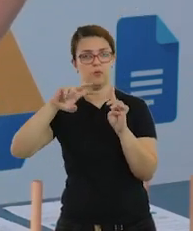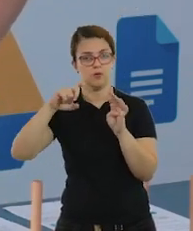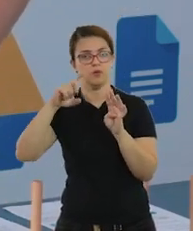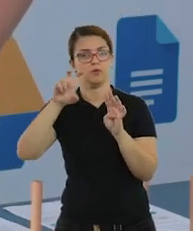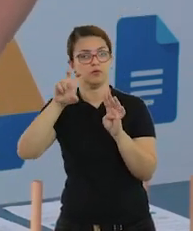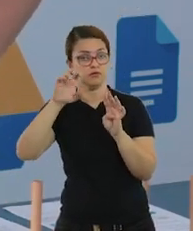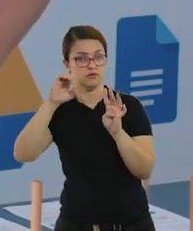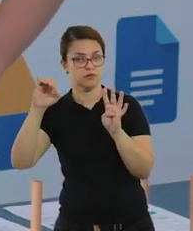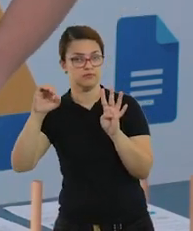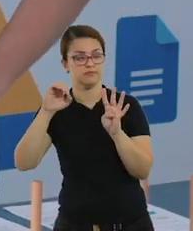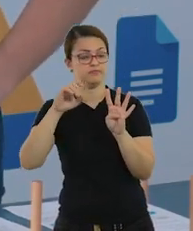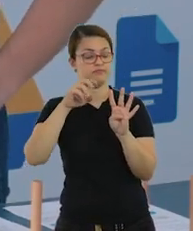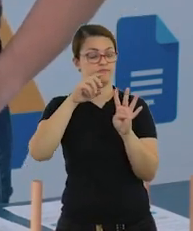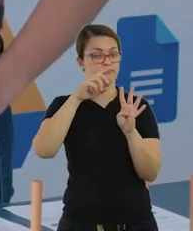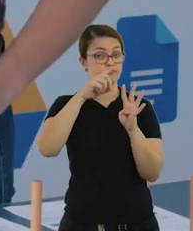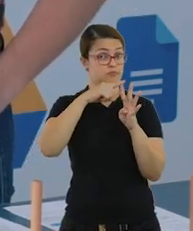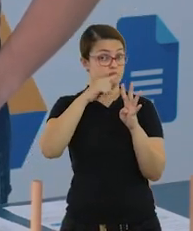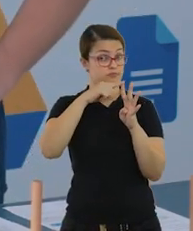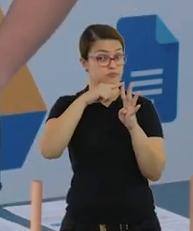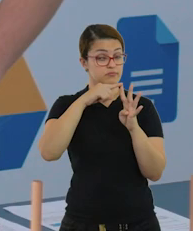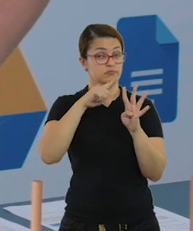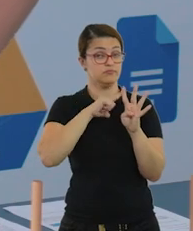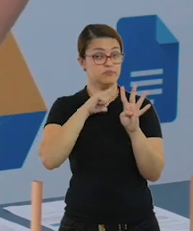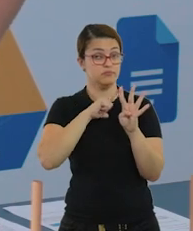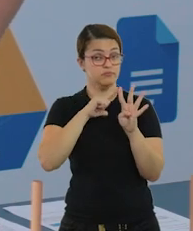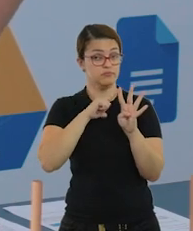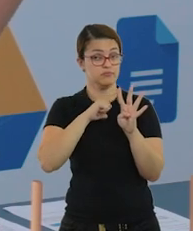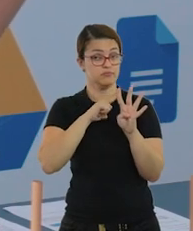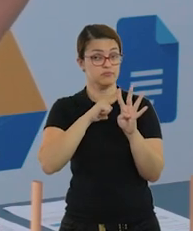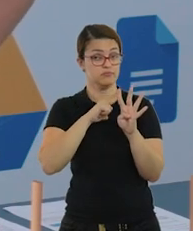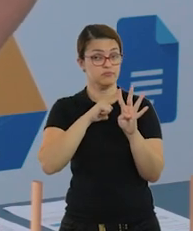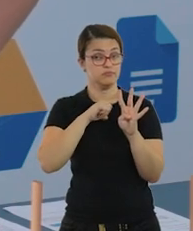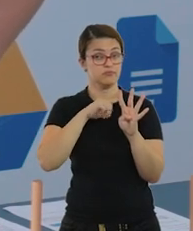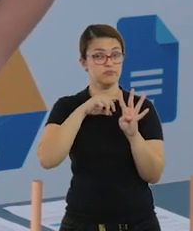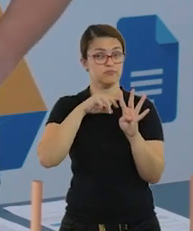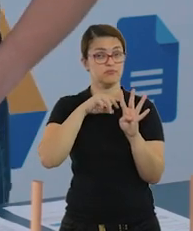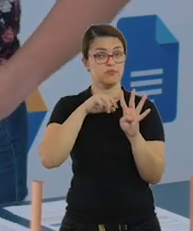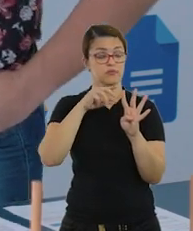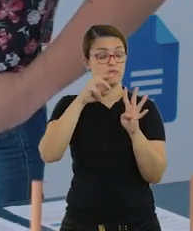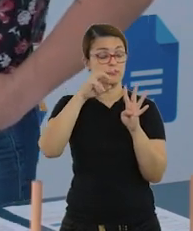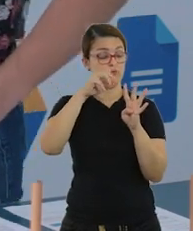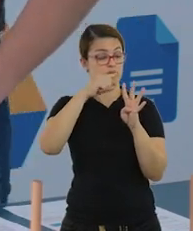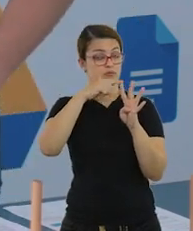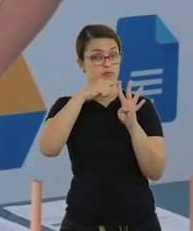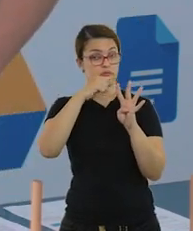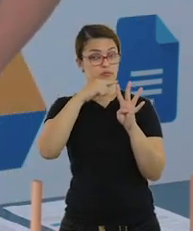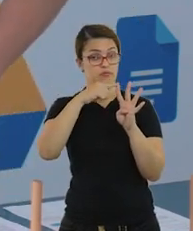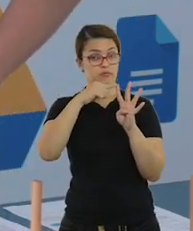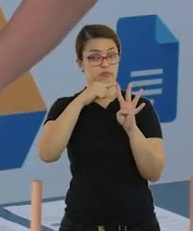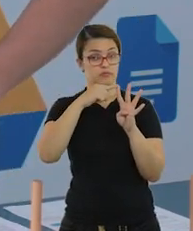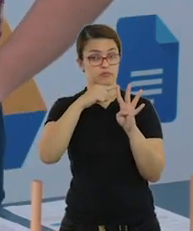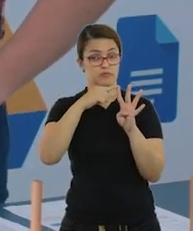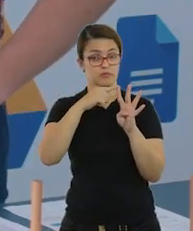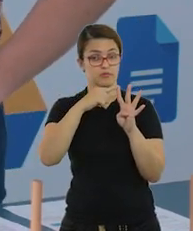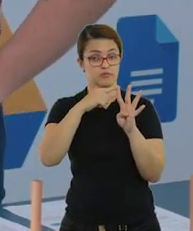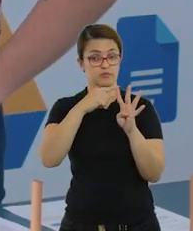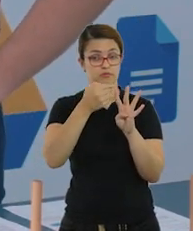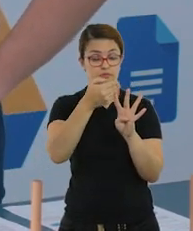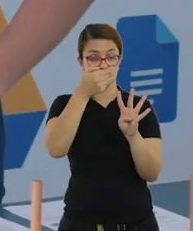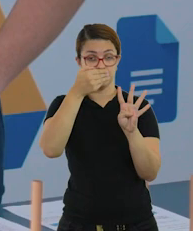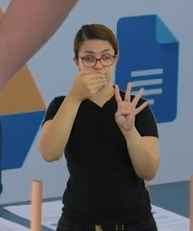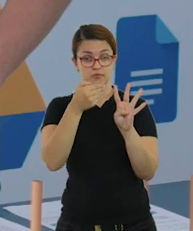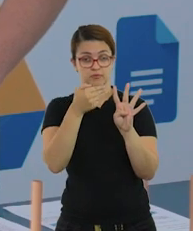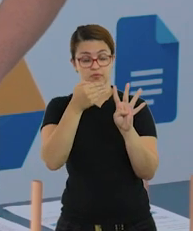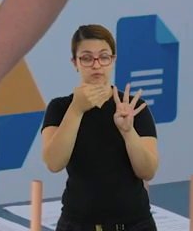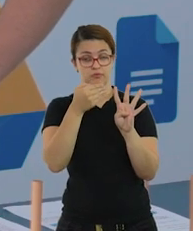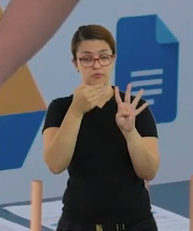segunda classe do sistema de numeração, eu vou ter a classe dos milhares. Então, chegou na segunda, eu vou lá para a quarta